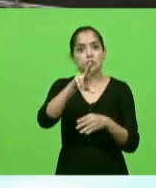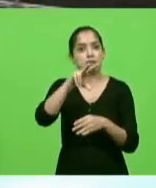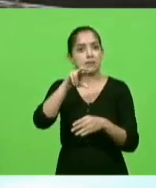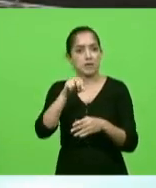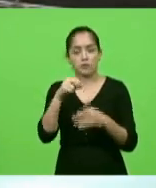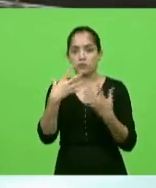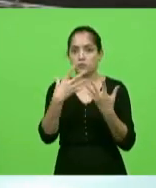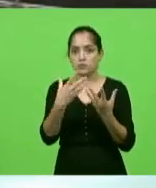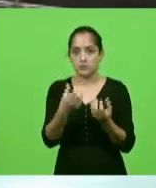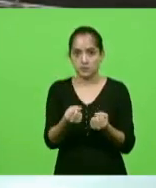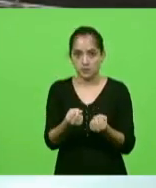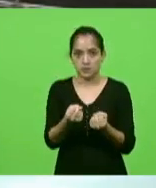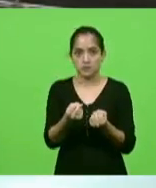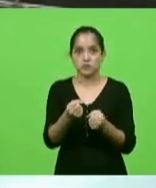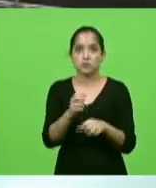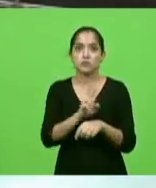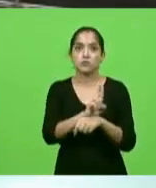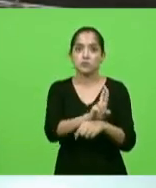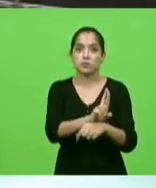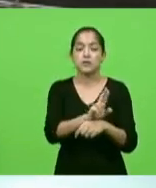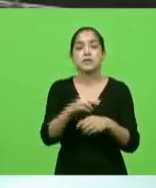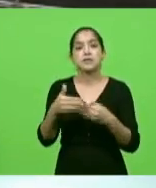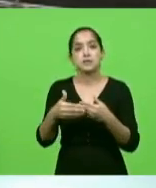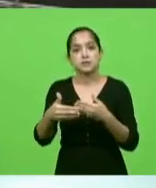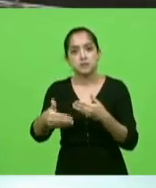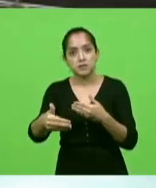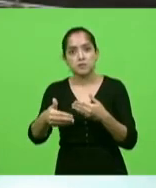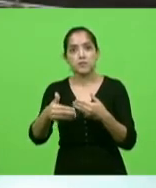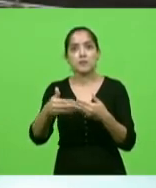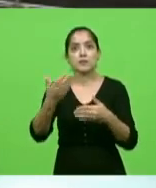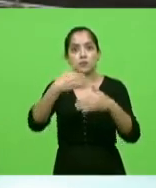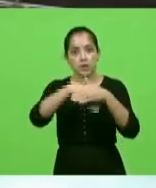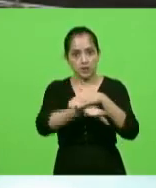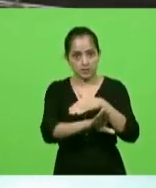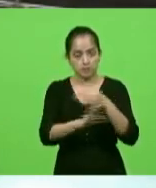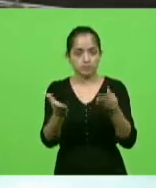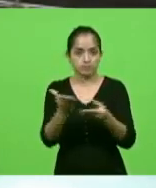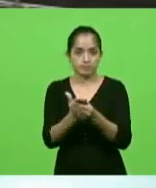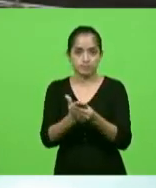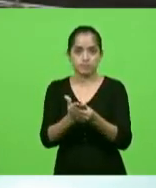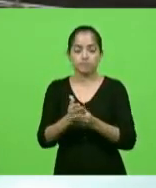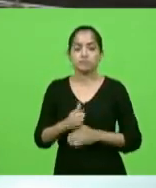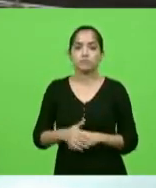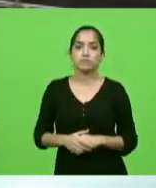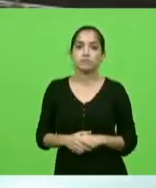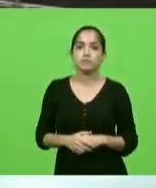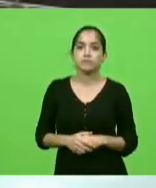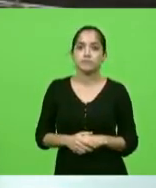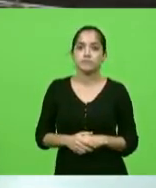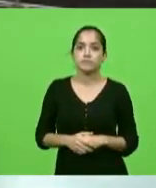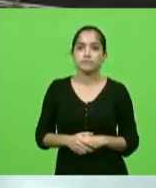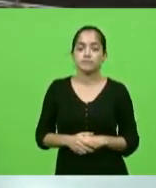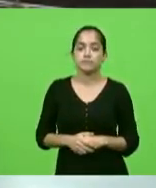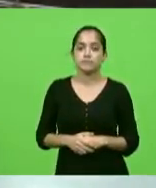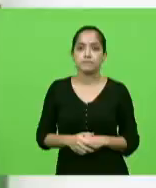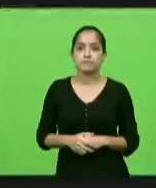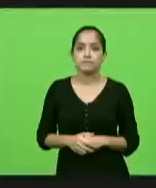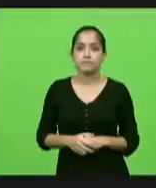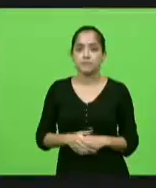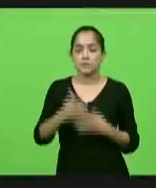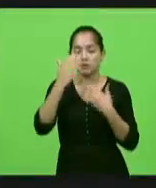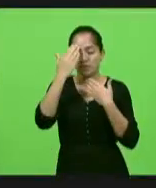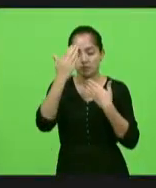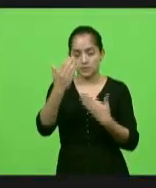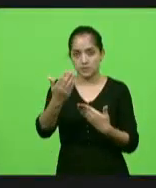não recebimento da representação e consequentemente pelo arquivamento do processo o